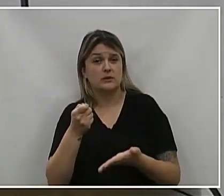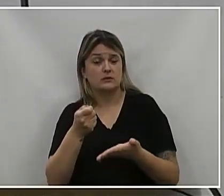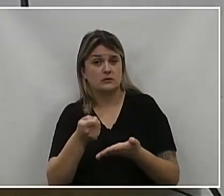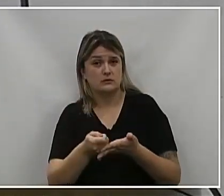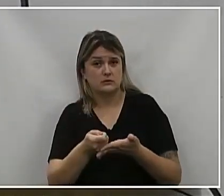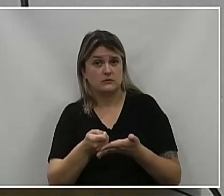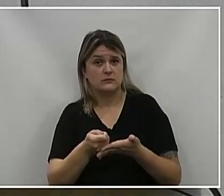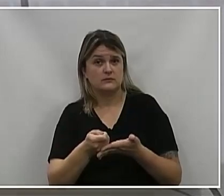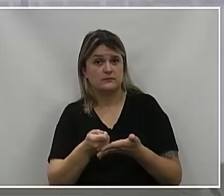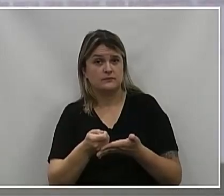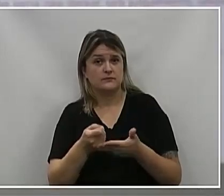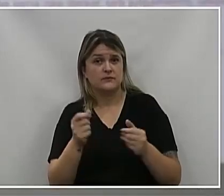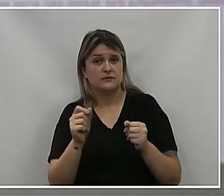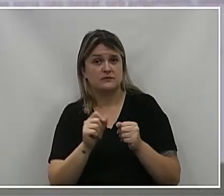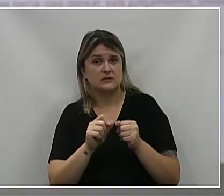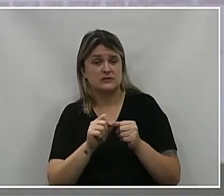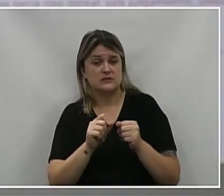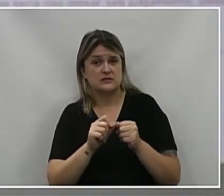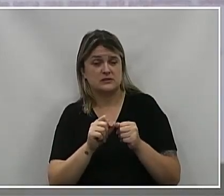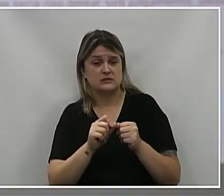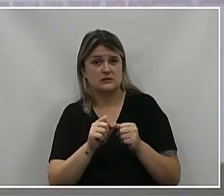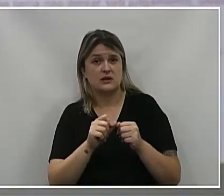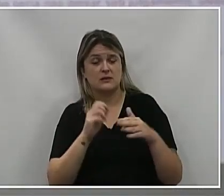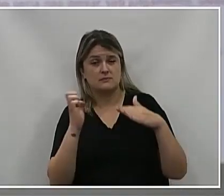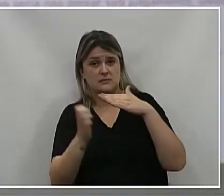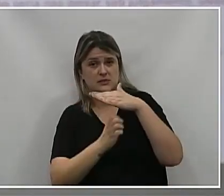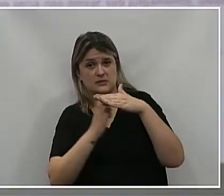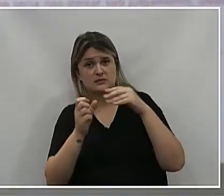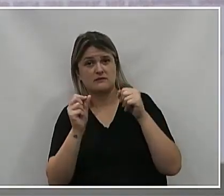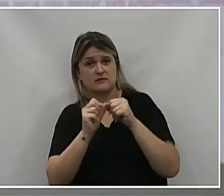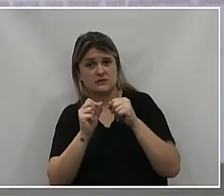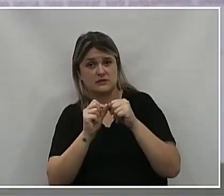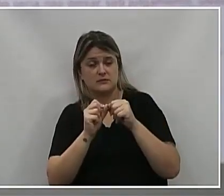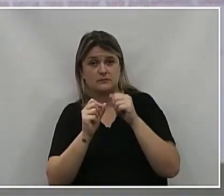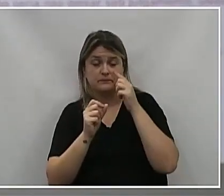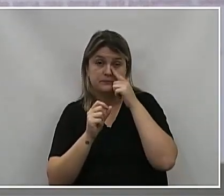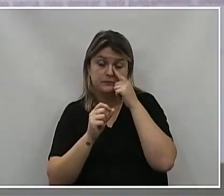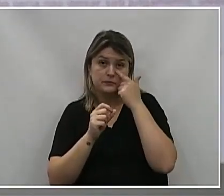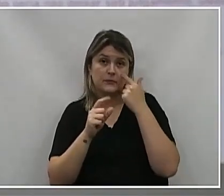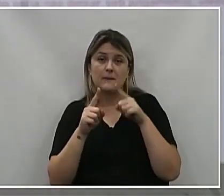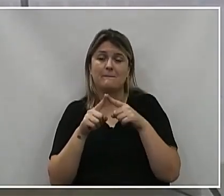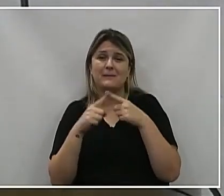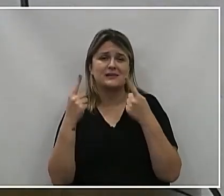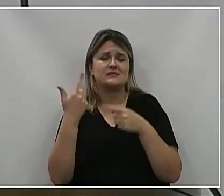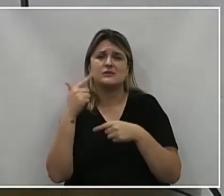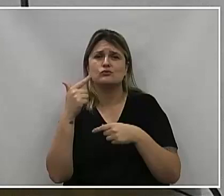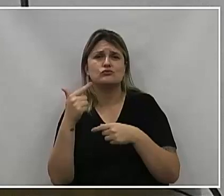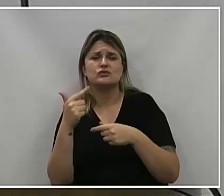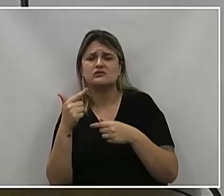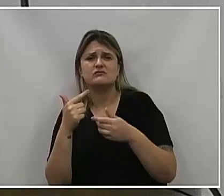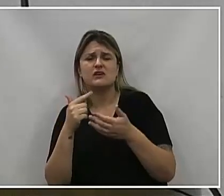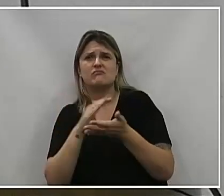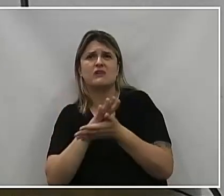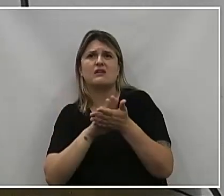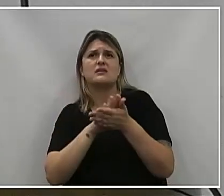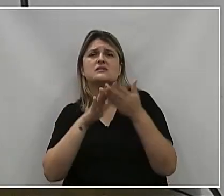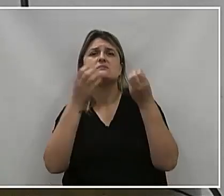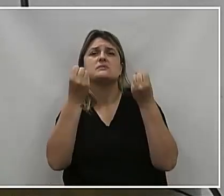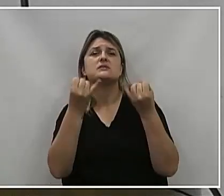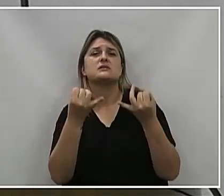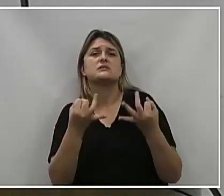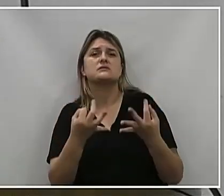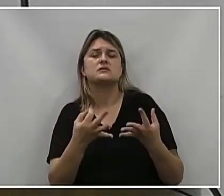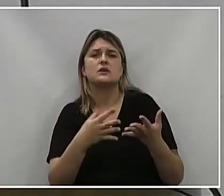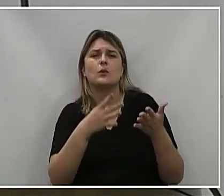obrigatoriamente executáveis pela concessionária durante o ano. Mas não tinha nenhuma condição, não tinha